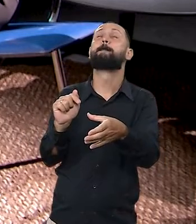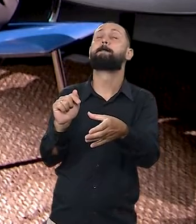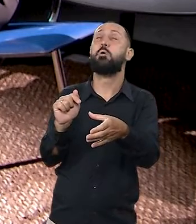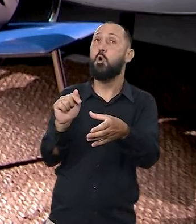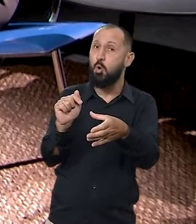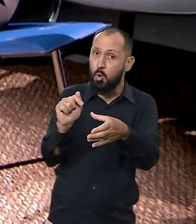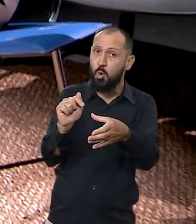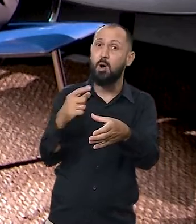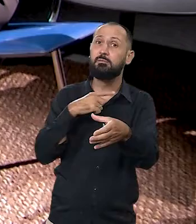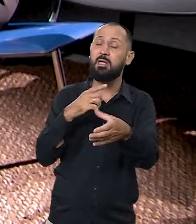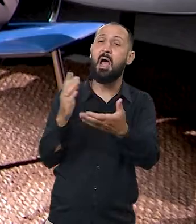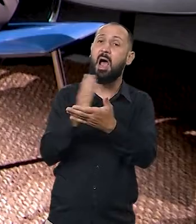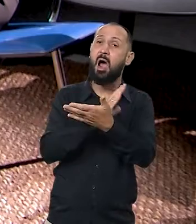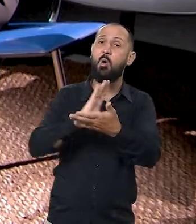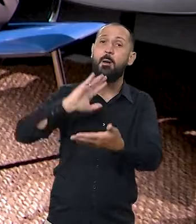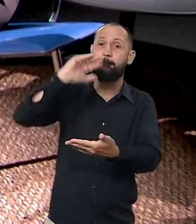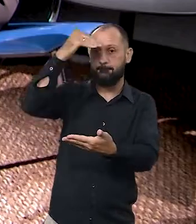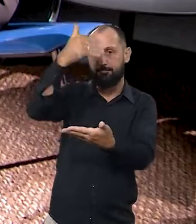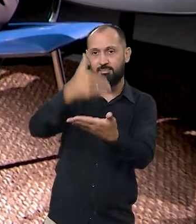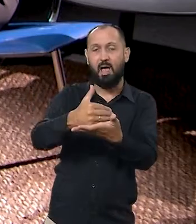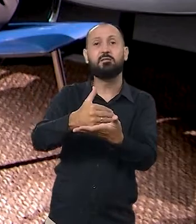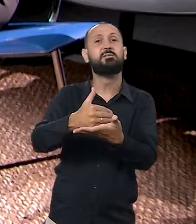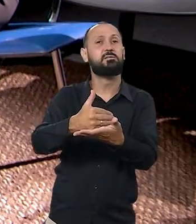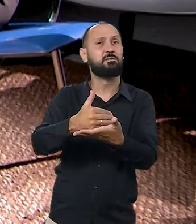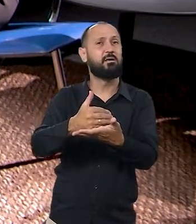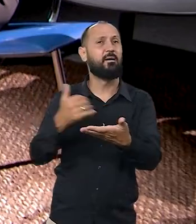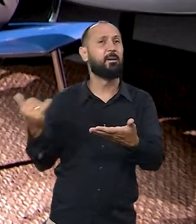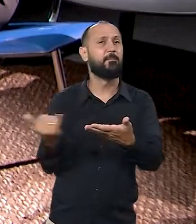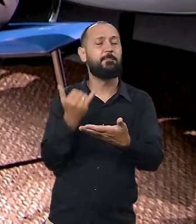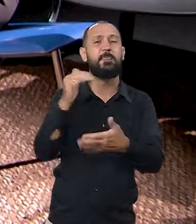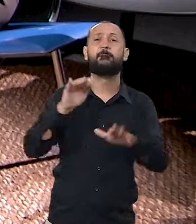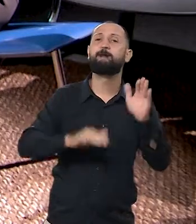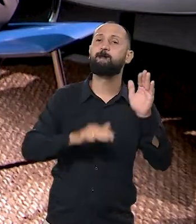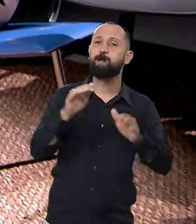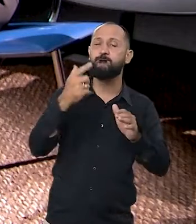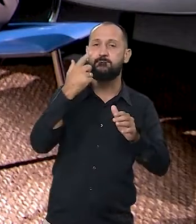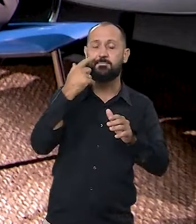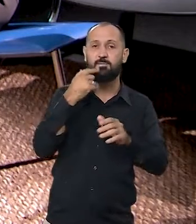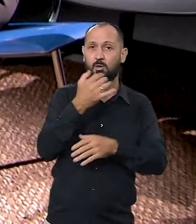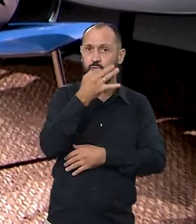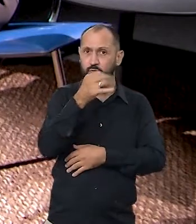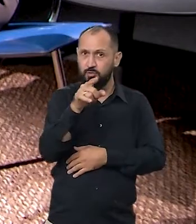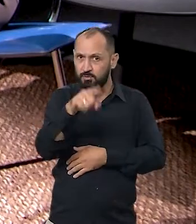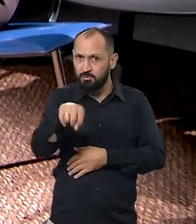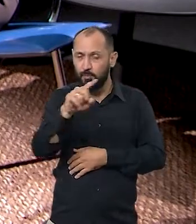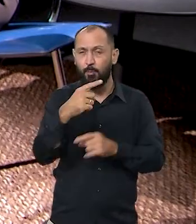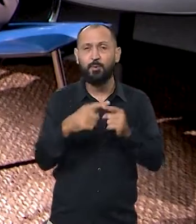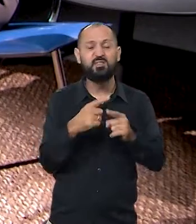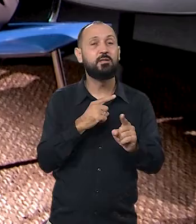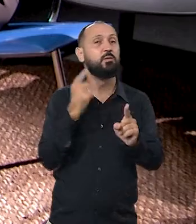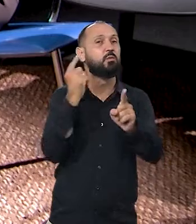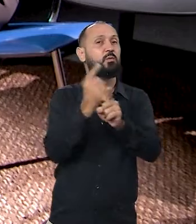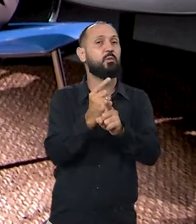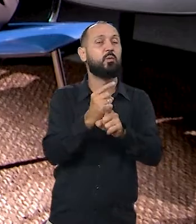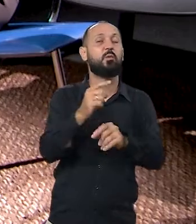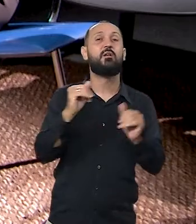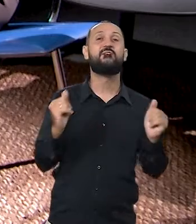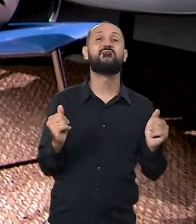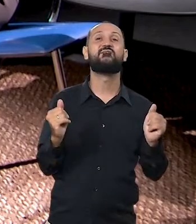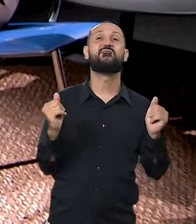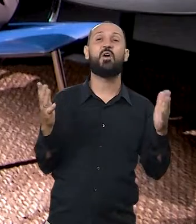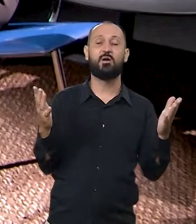surgem teses importantes, né? E praticamente aí fica uma dica, porque a gente não encontra no